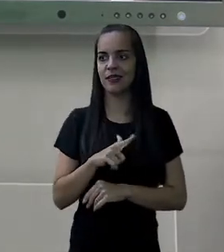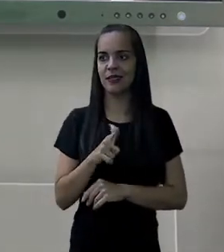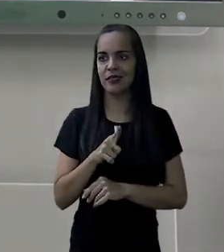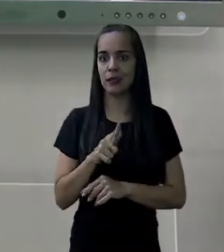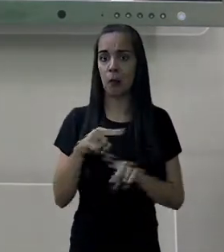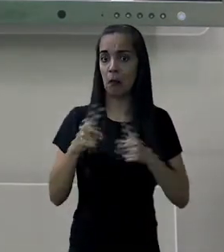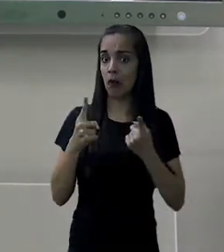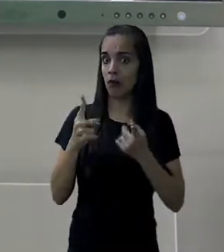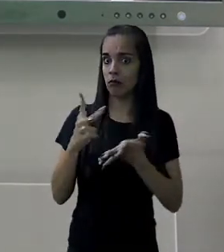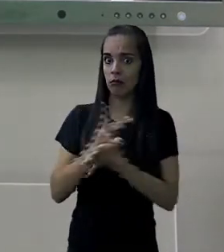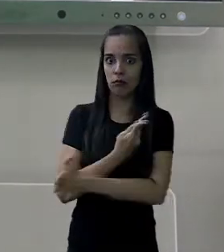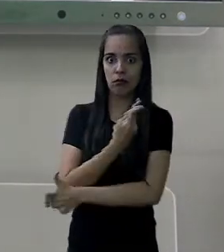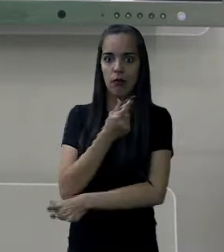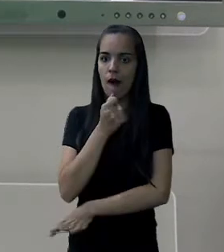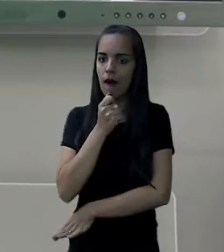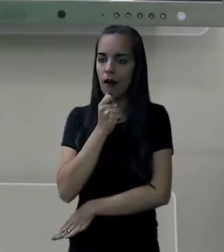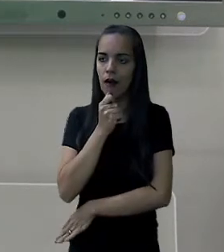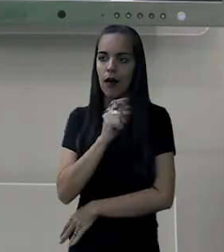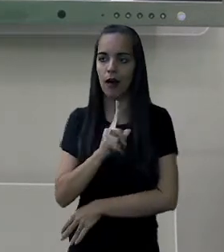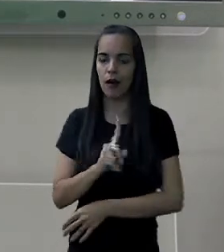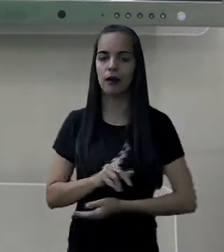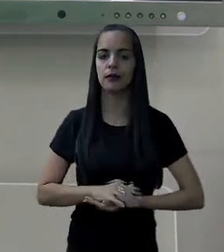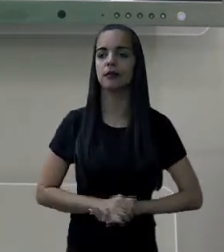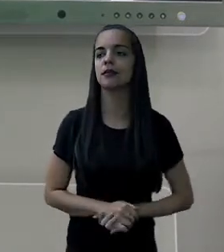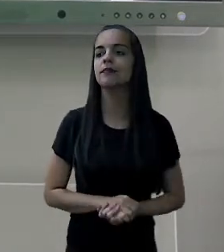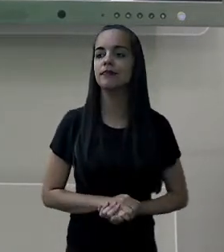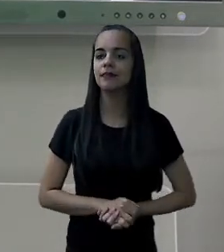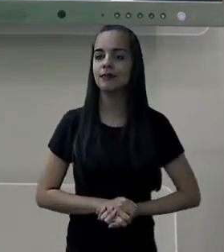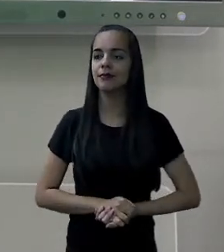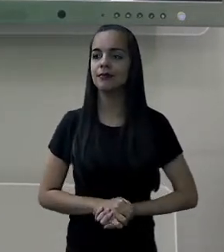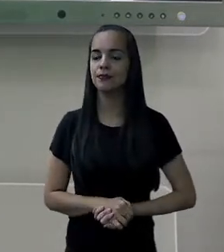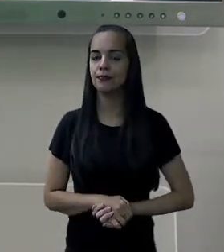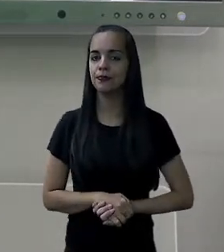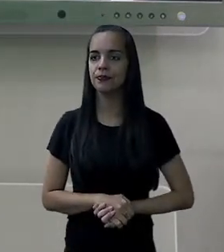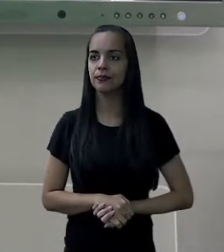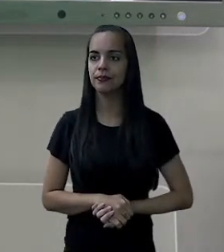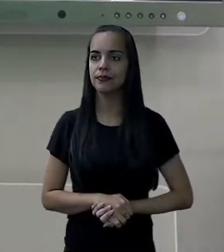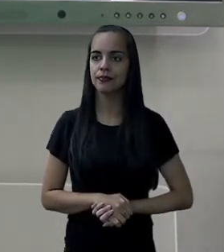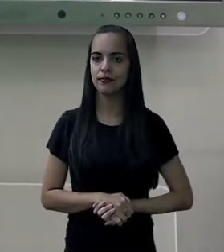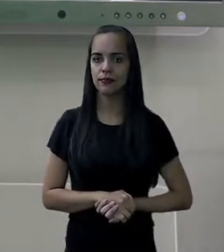não aconteceu. Tá certo?